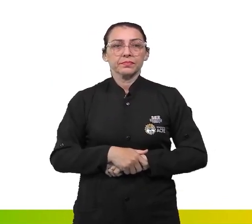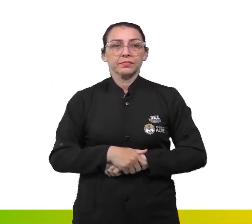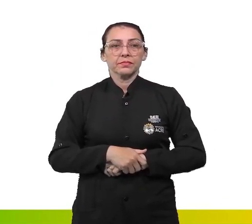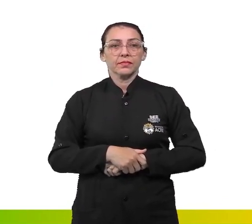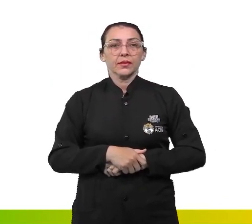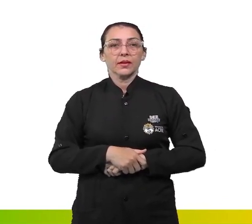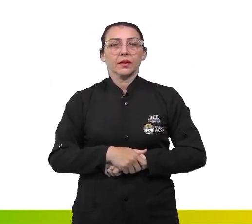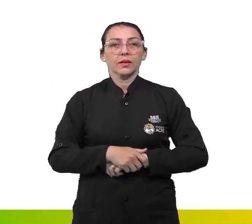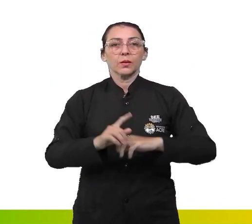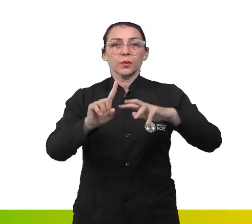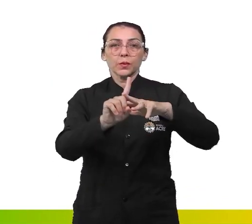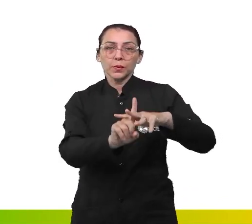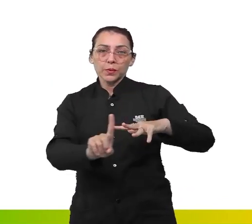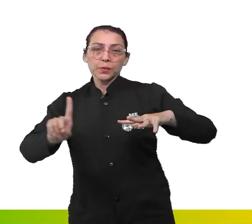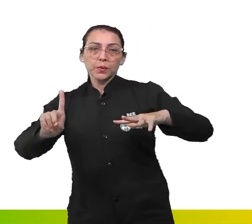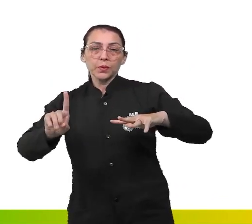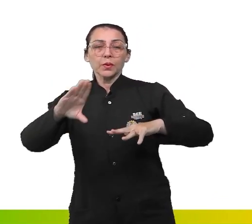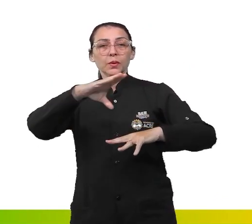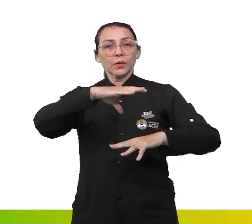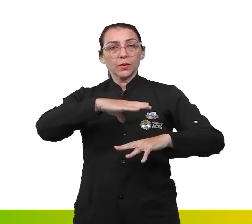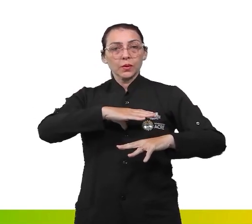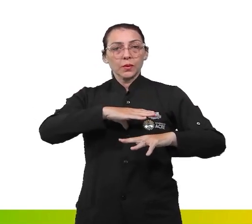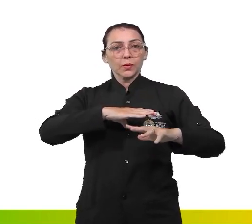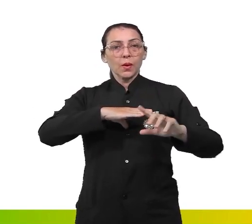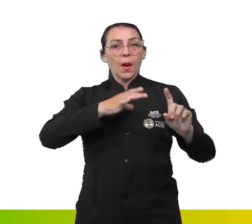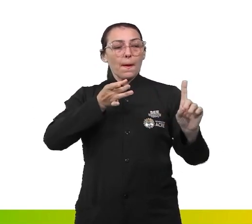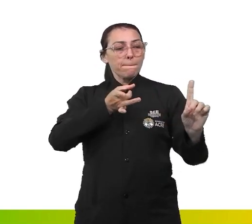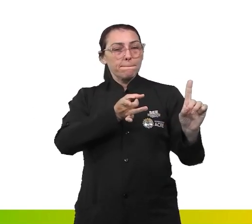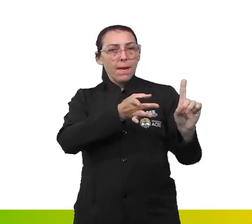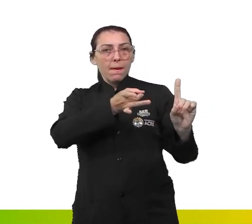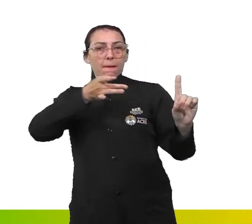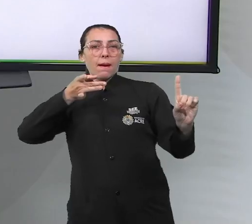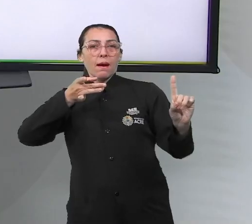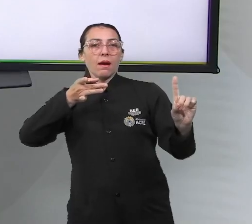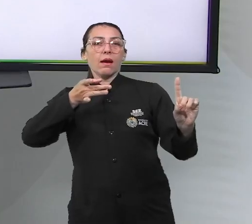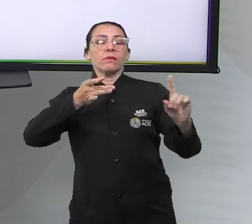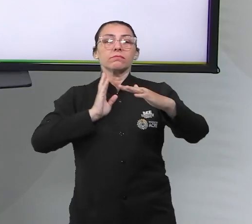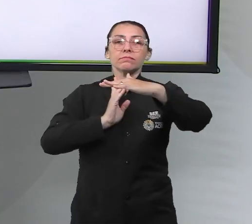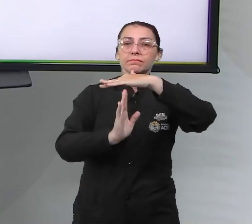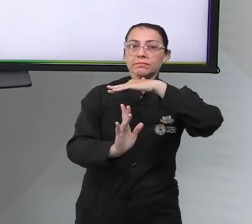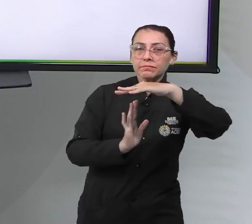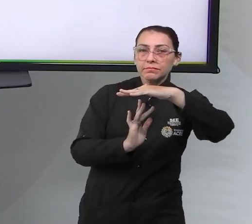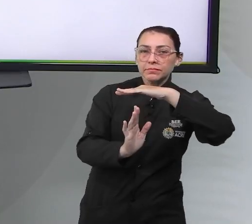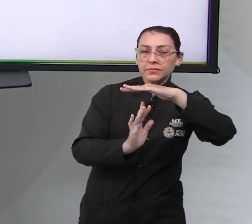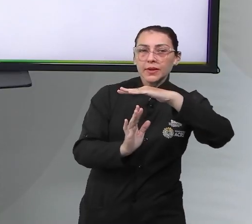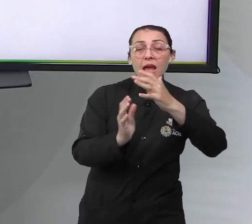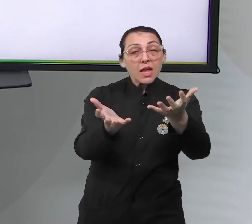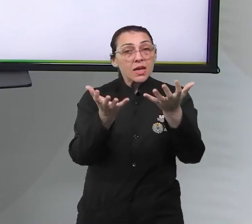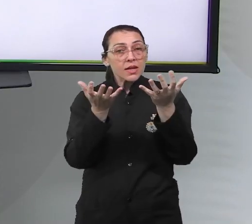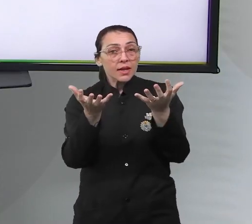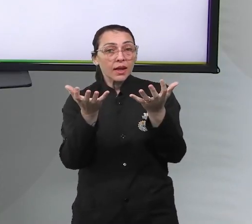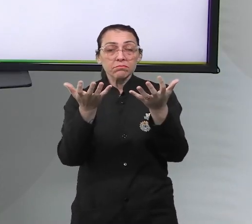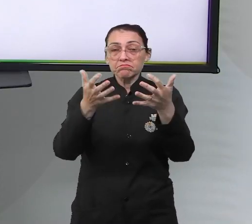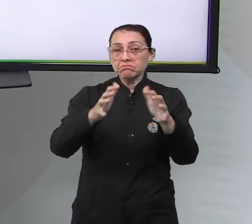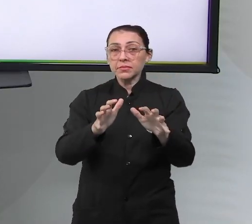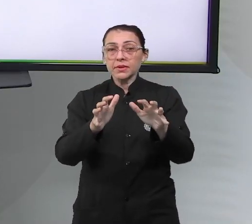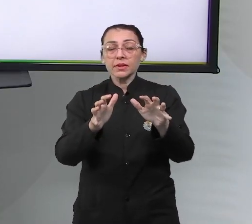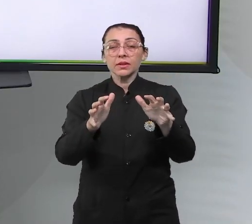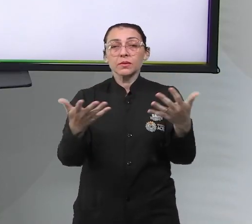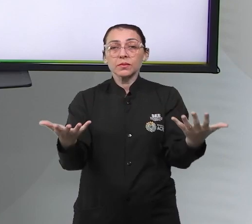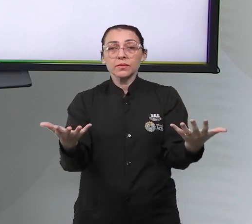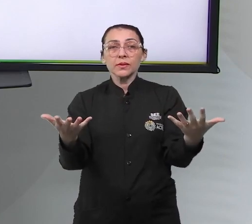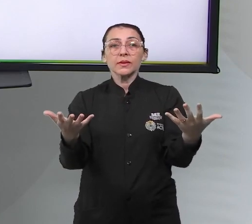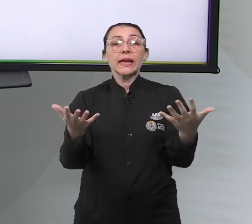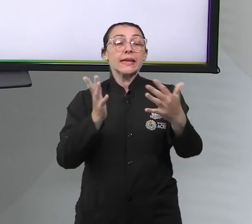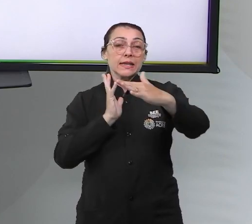Segregação urbana, xenofobia, no caso de imigração. Quer queira, quer não,